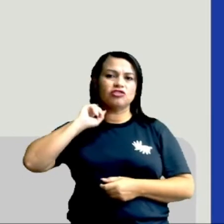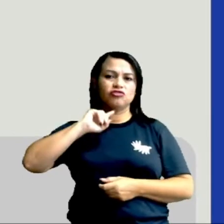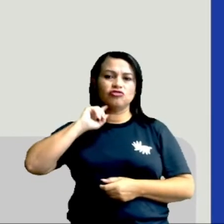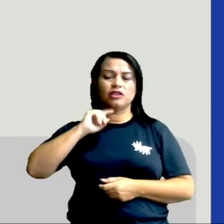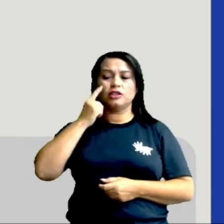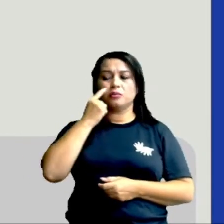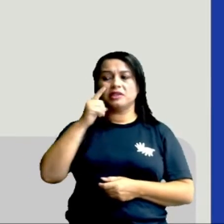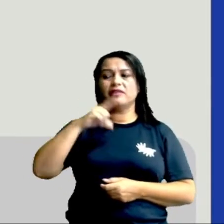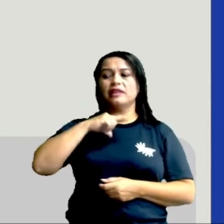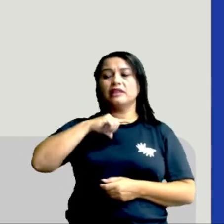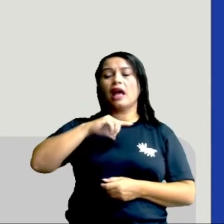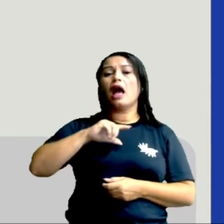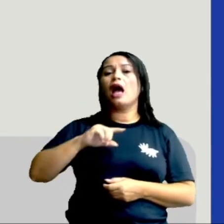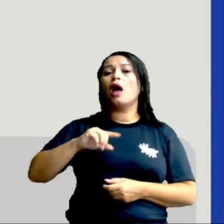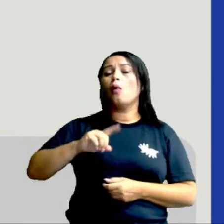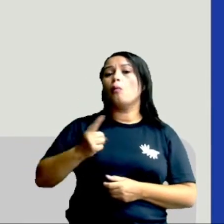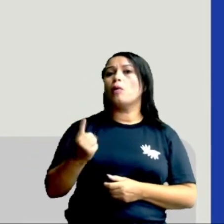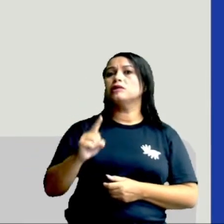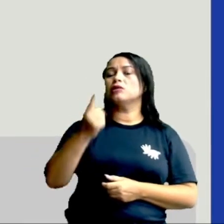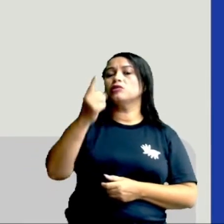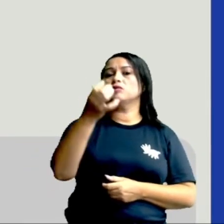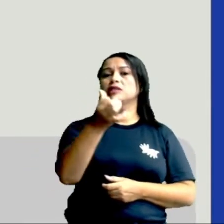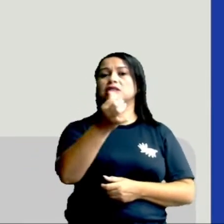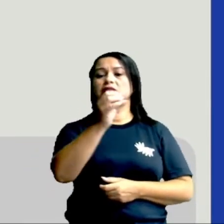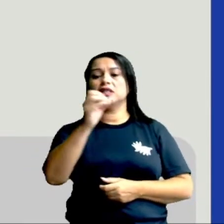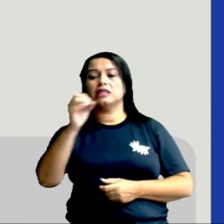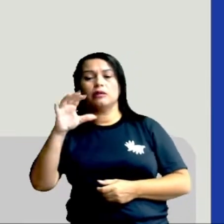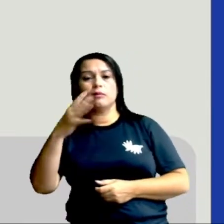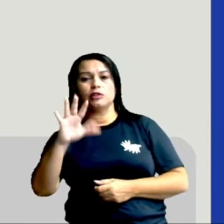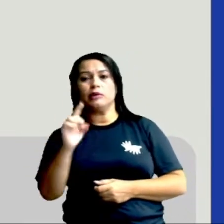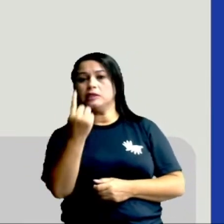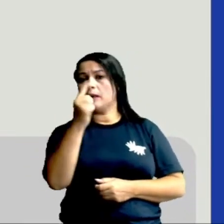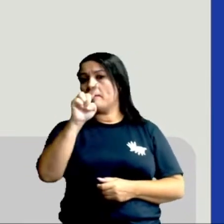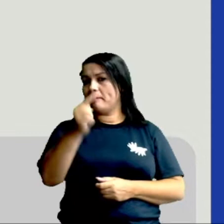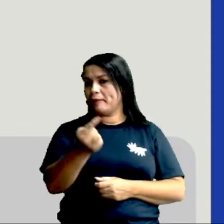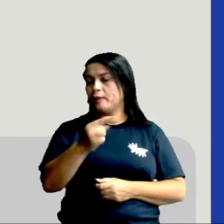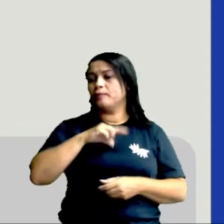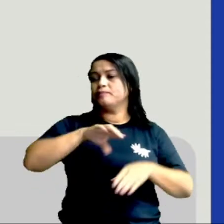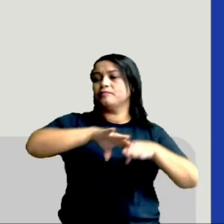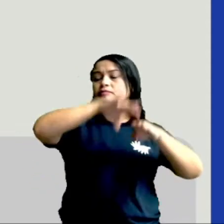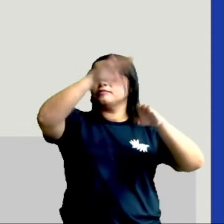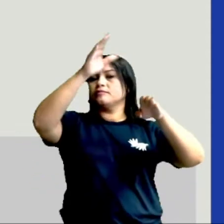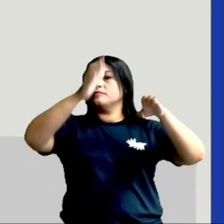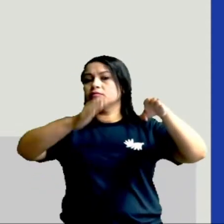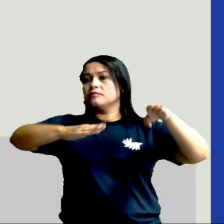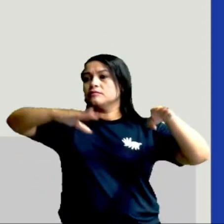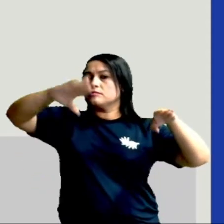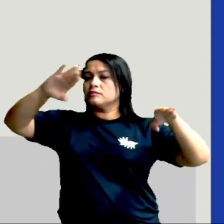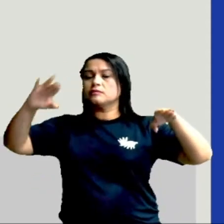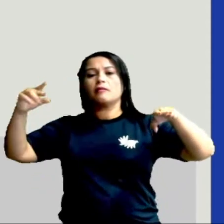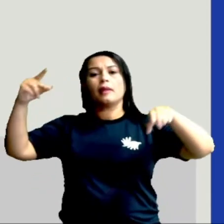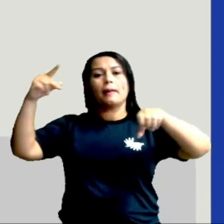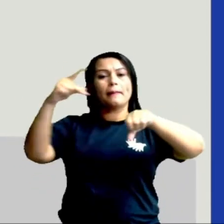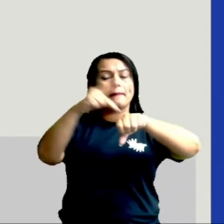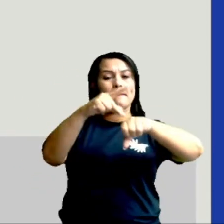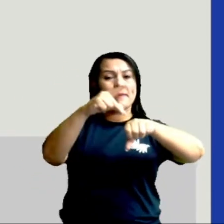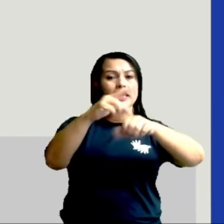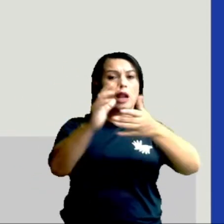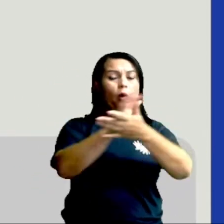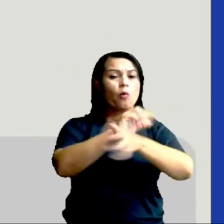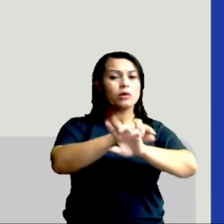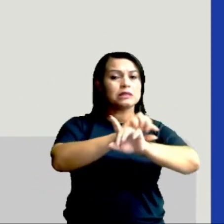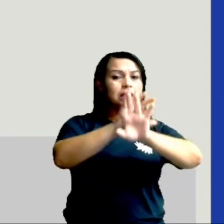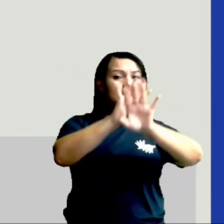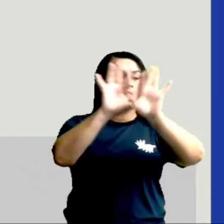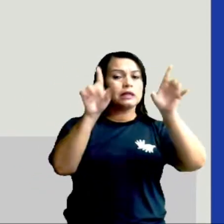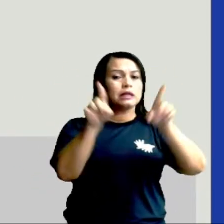possui altitudes que variam de 600 a 1.000 metros, em média, com predomínio de rochas cristalinas e